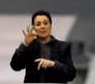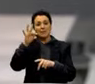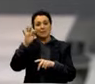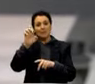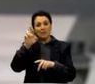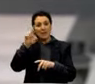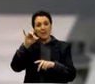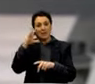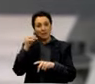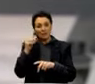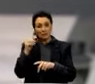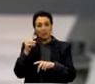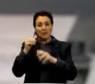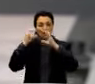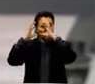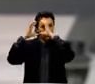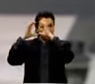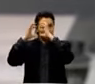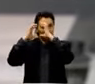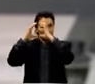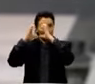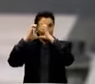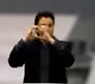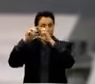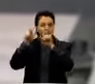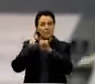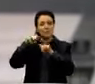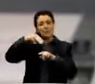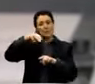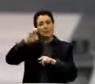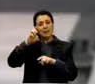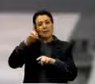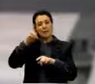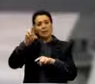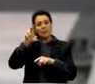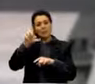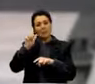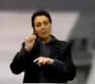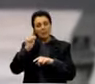é formado pelo encéfalo, e a medula espinhal,